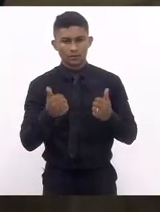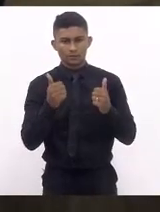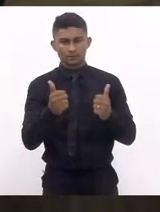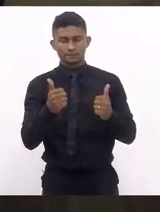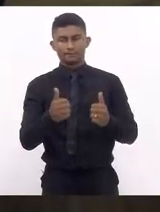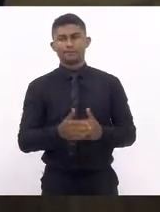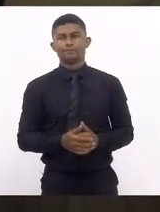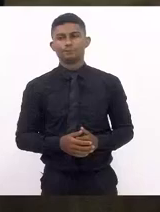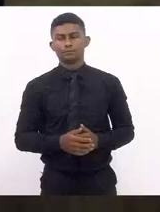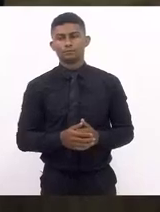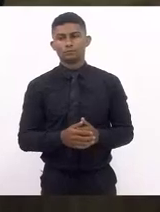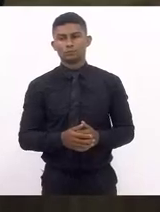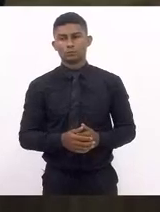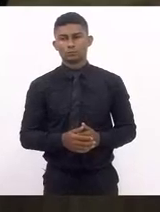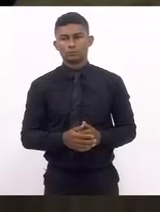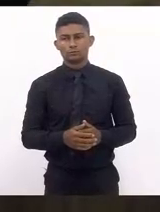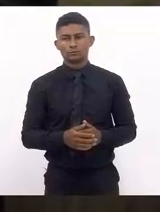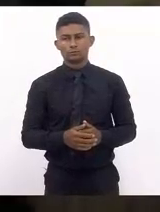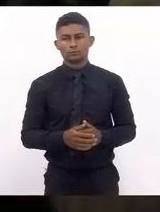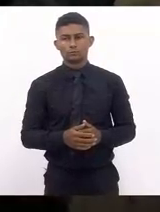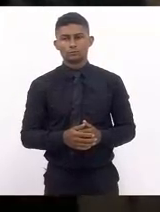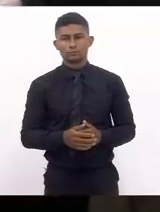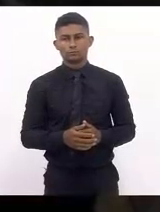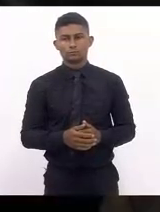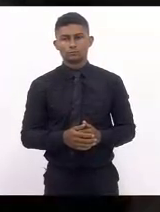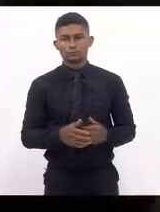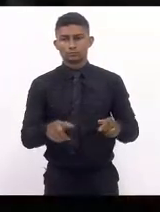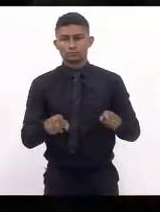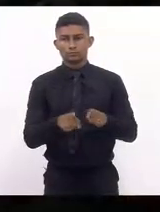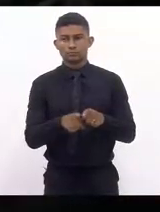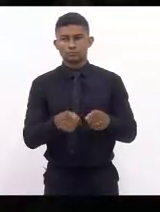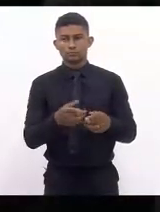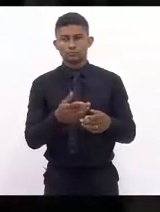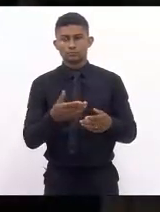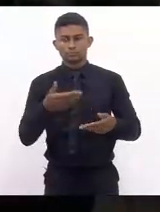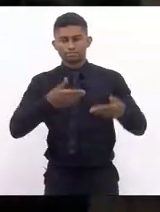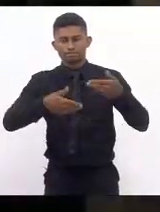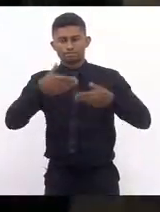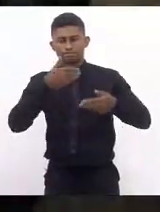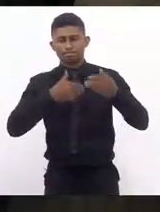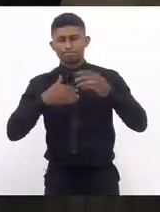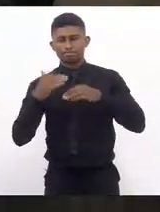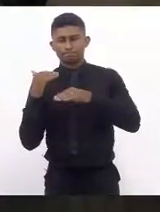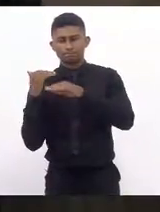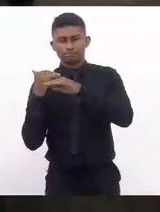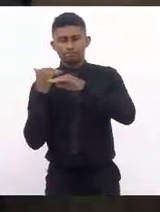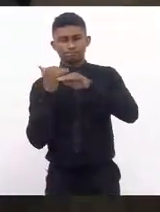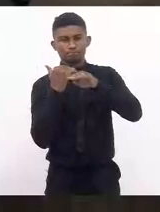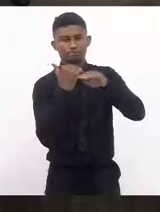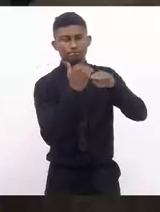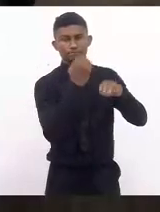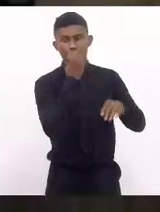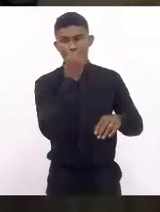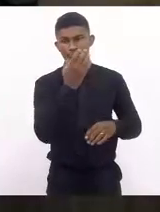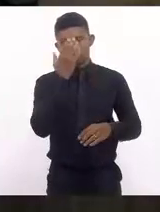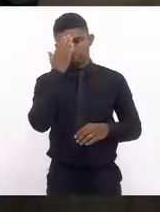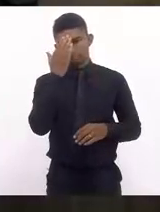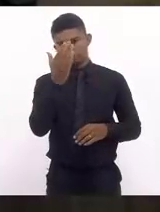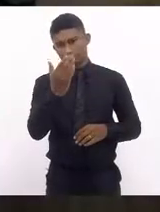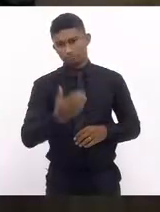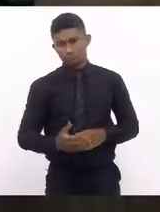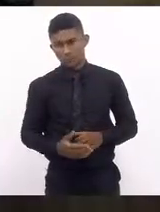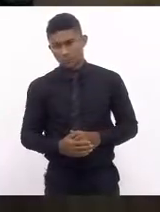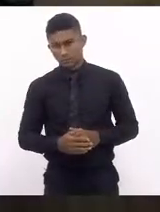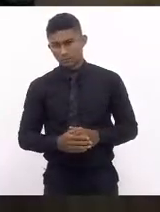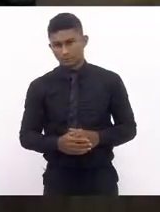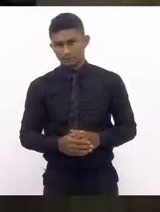da e a forma e é uma estrada que vocês me me tratam aqui é isso que eu queria dizer muito